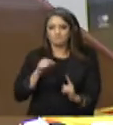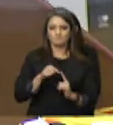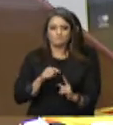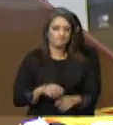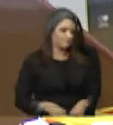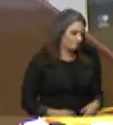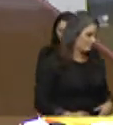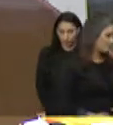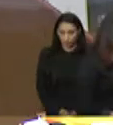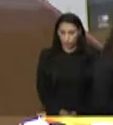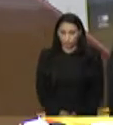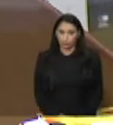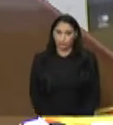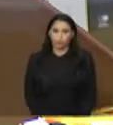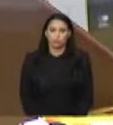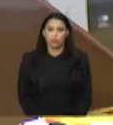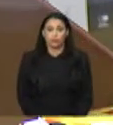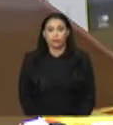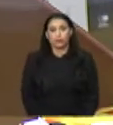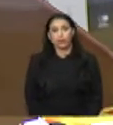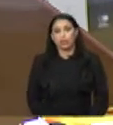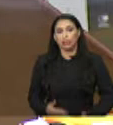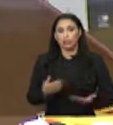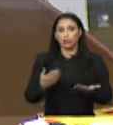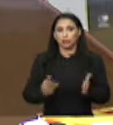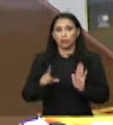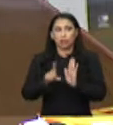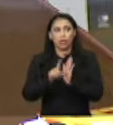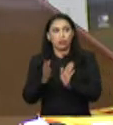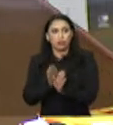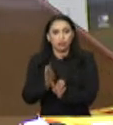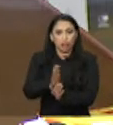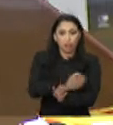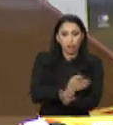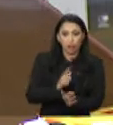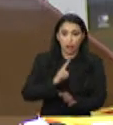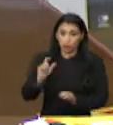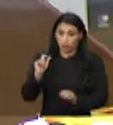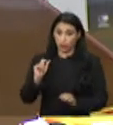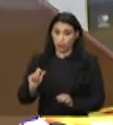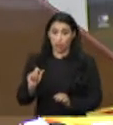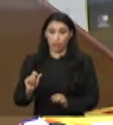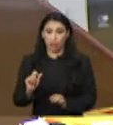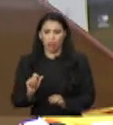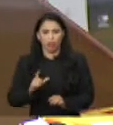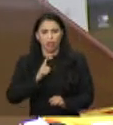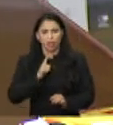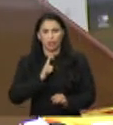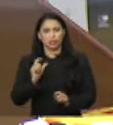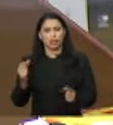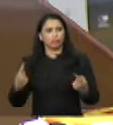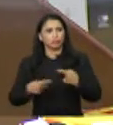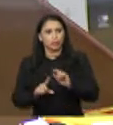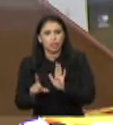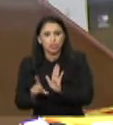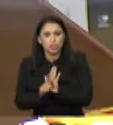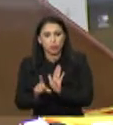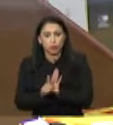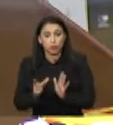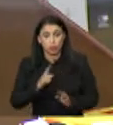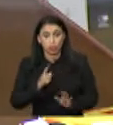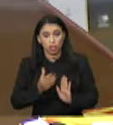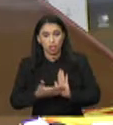dela a reply bom né ficar aqui atingir é o âmago da hipótese da ilicitude para redefini-la